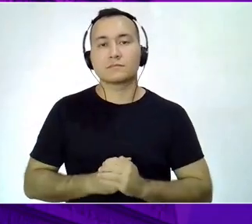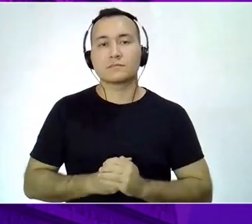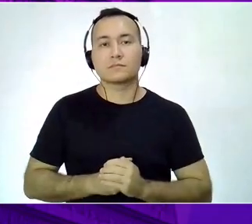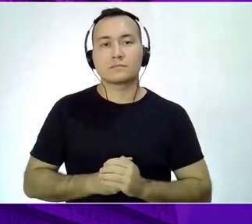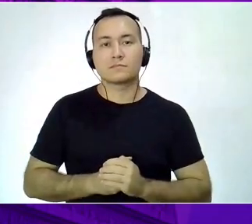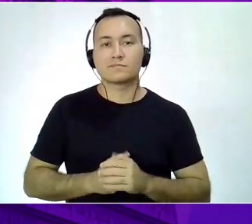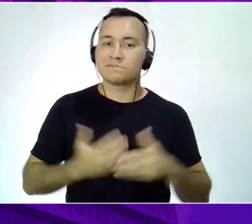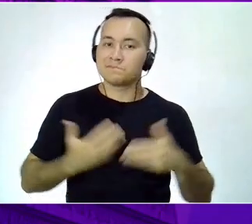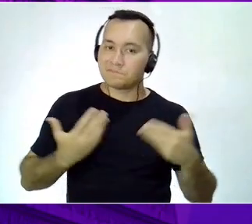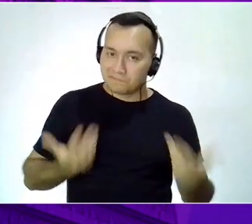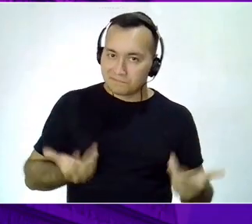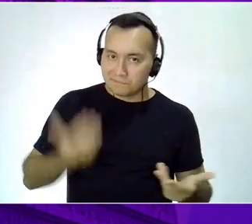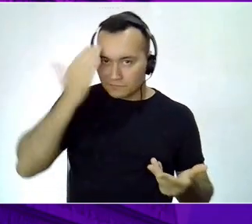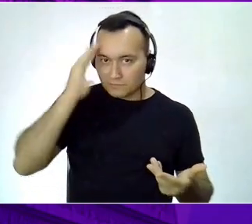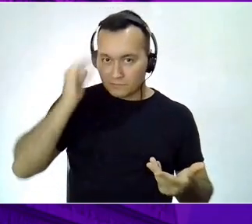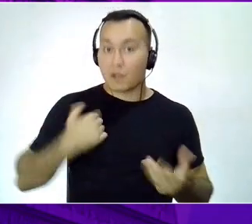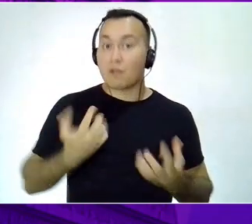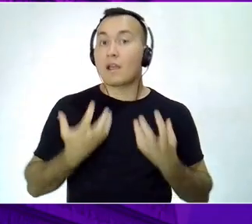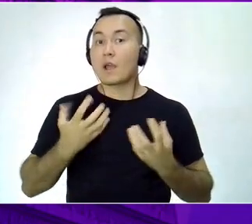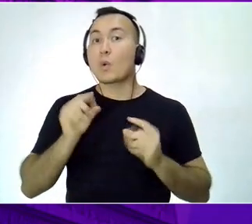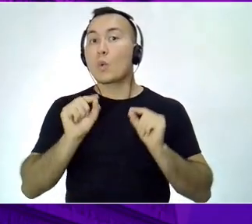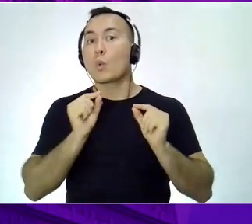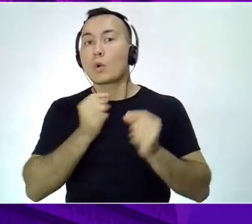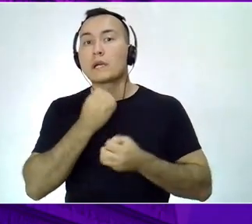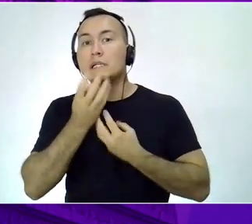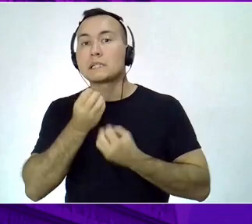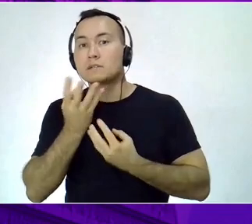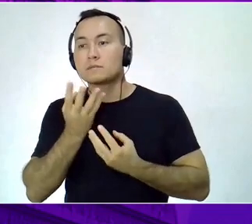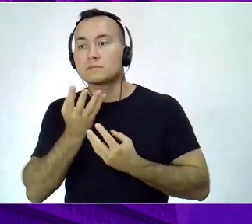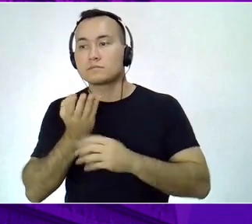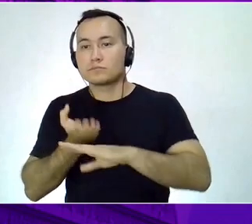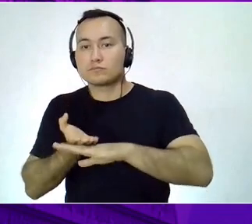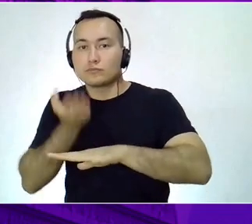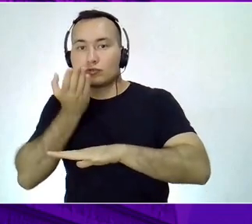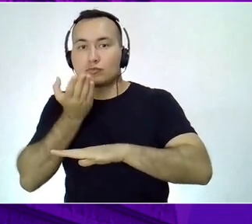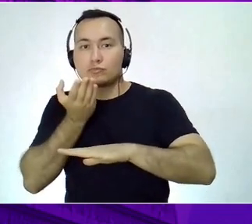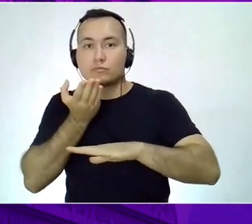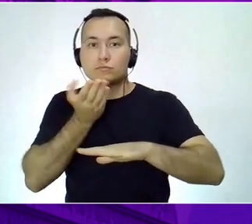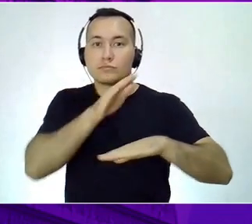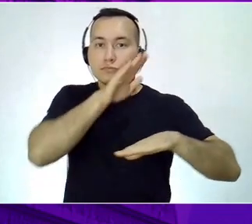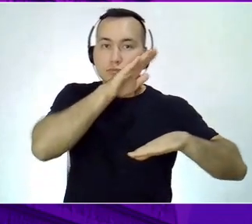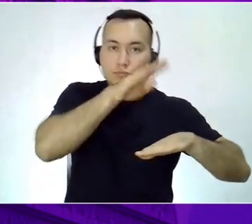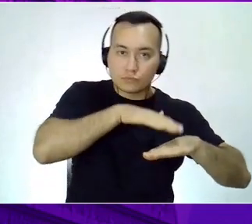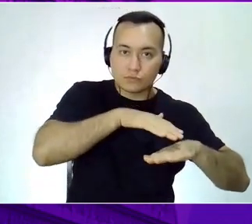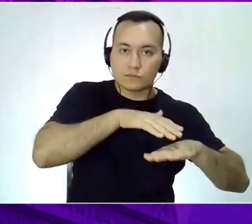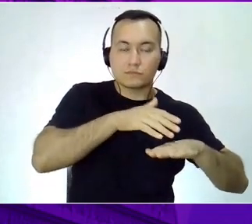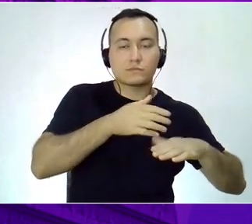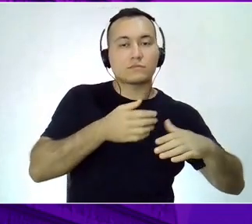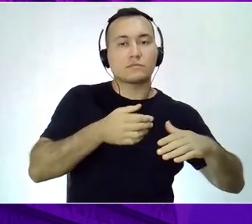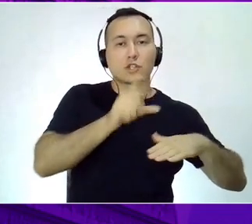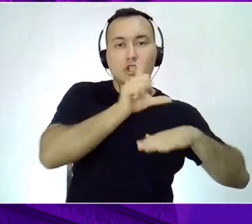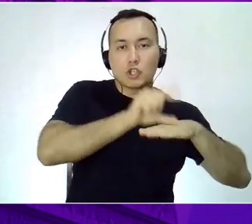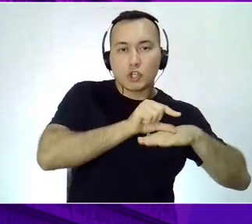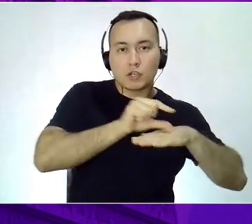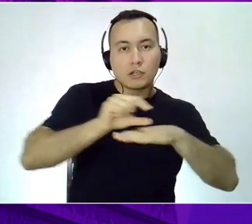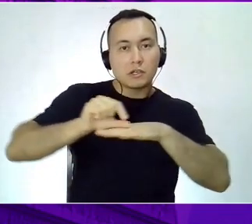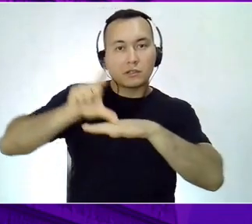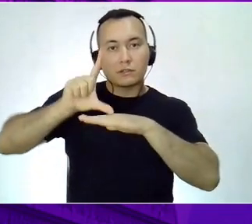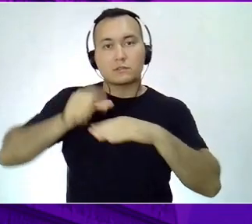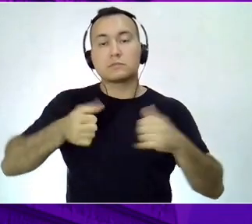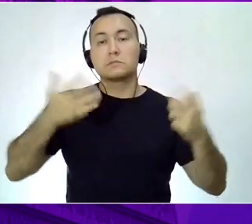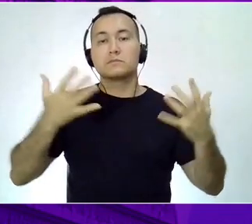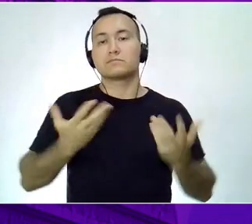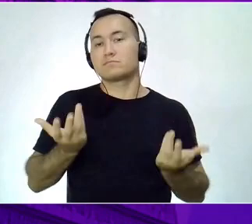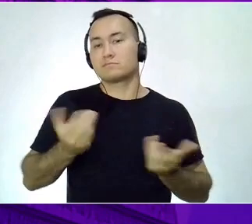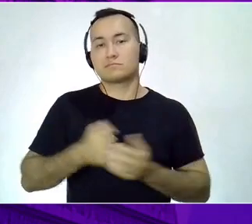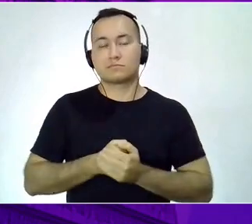maior, menor, maioria. Não precisa ser super preciso, tá? Esse gráfico, ele é ruim, não